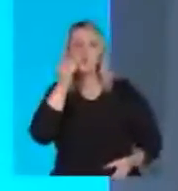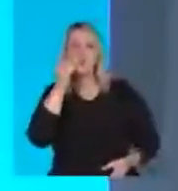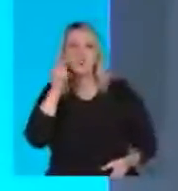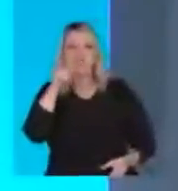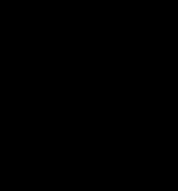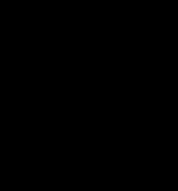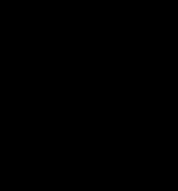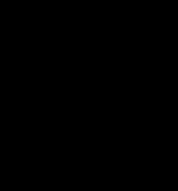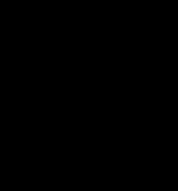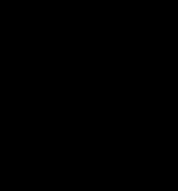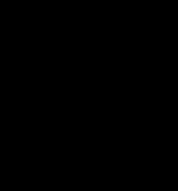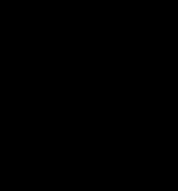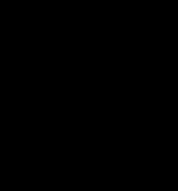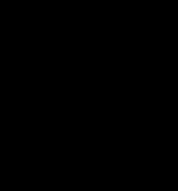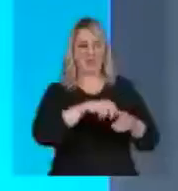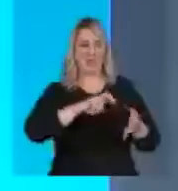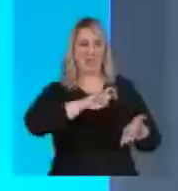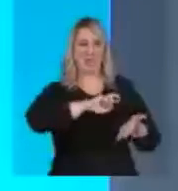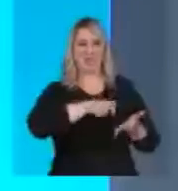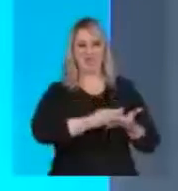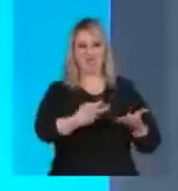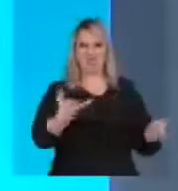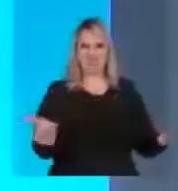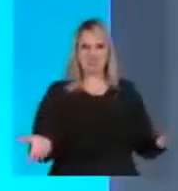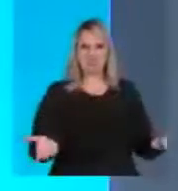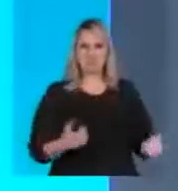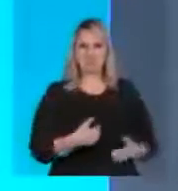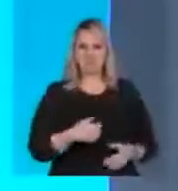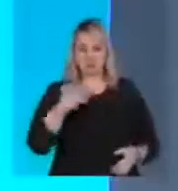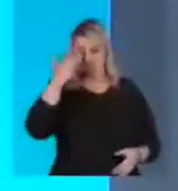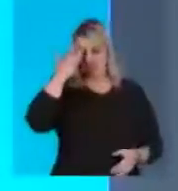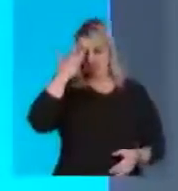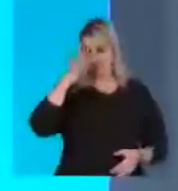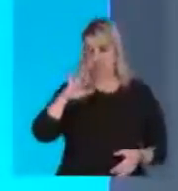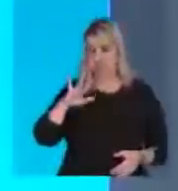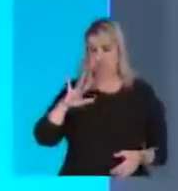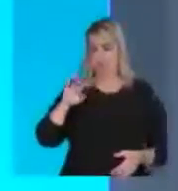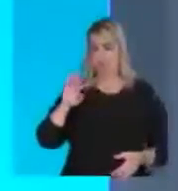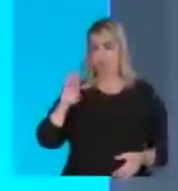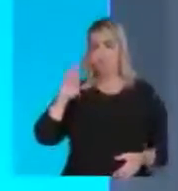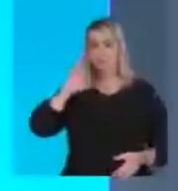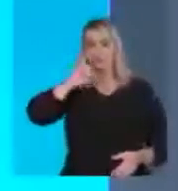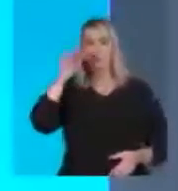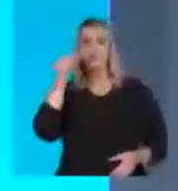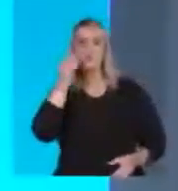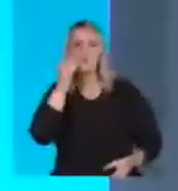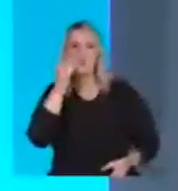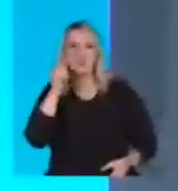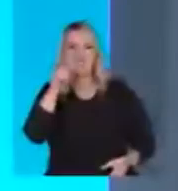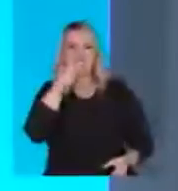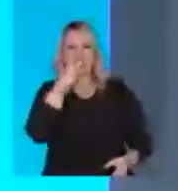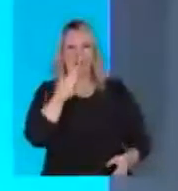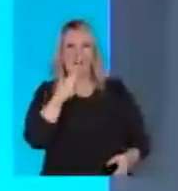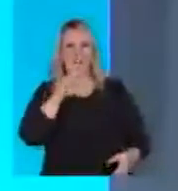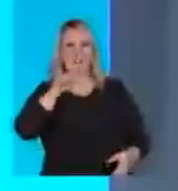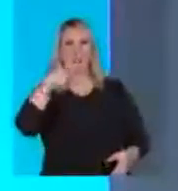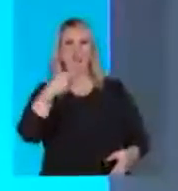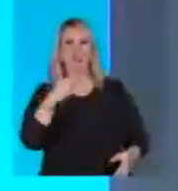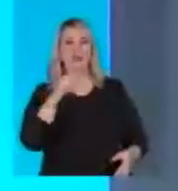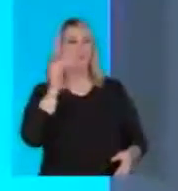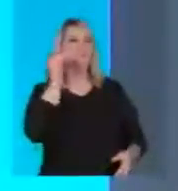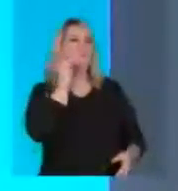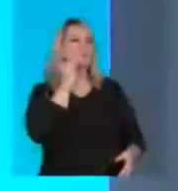no rosto e depois atrativo aliás eu não sei se foi com os pilatos ou judas que pisou no rosto e depois atraiu